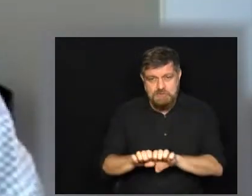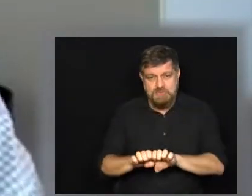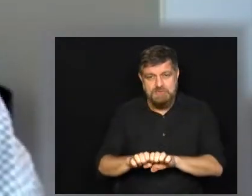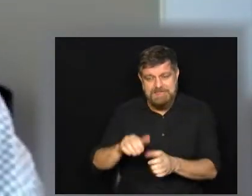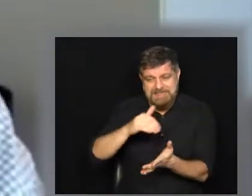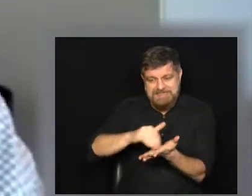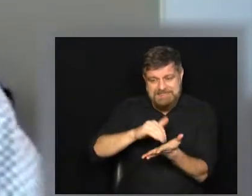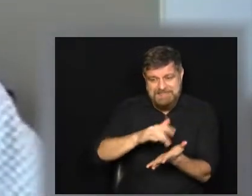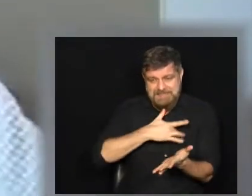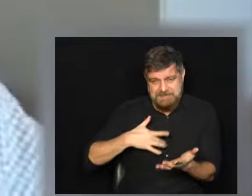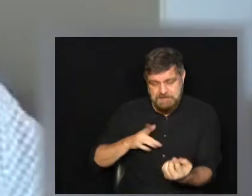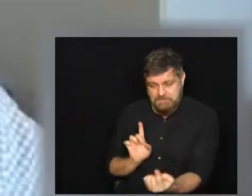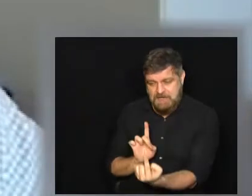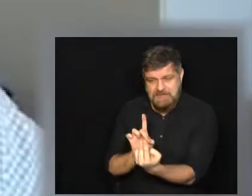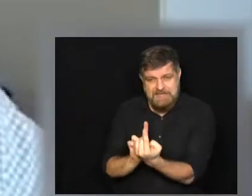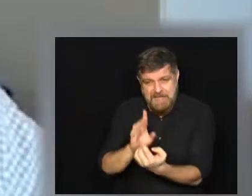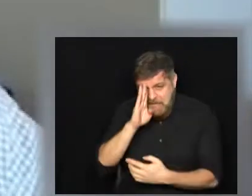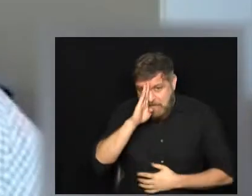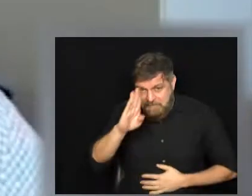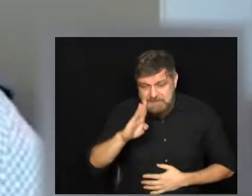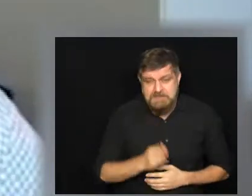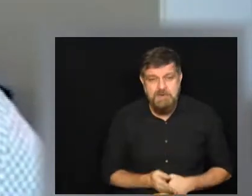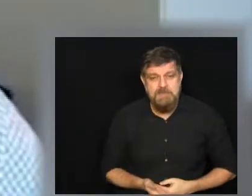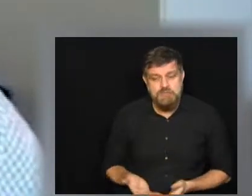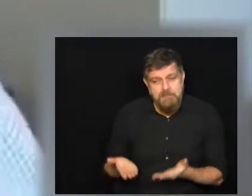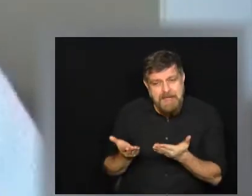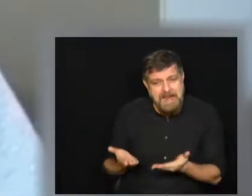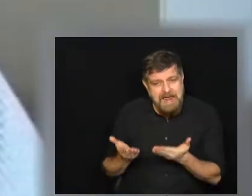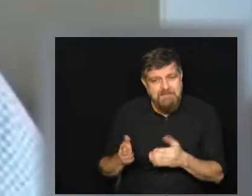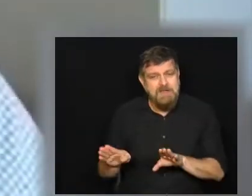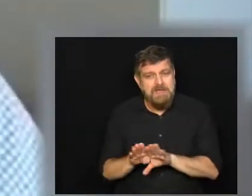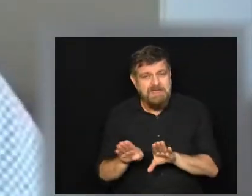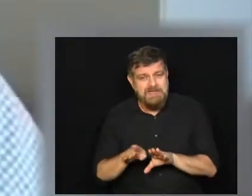secretaria, principalmente os casos leves, e as partes